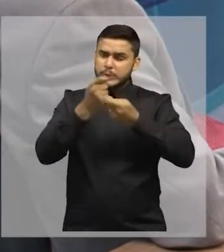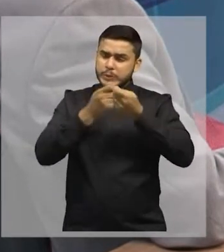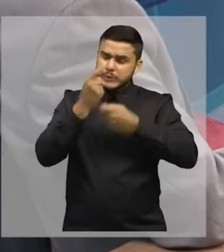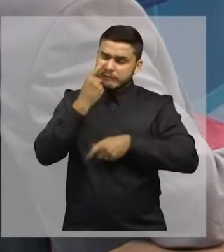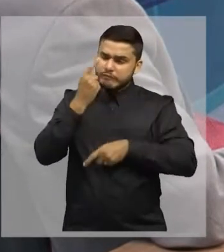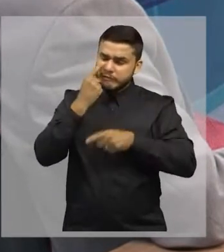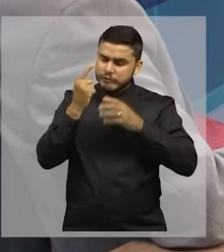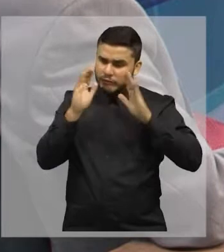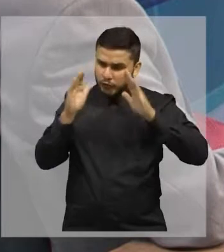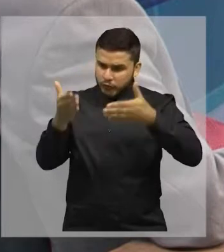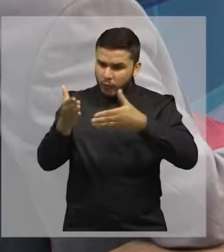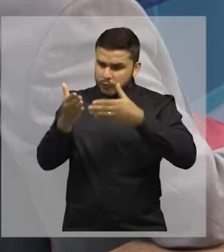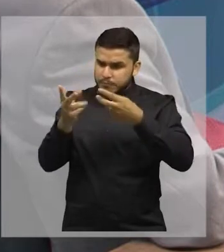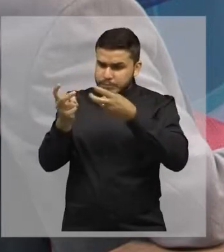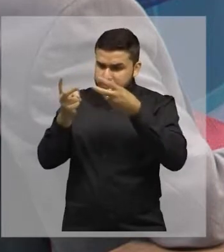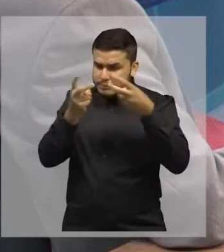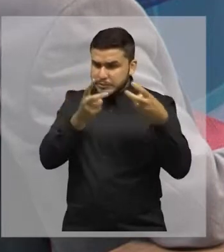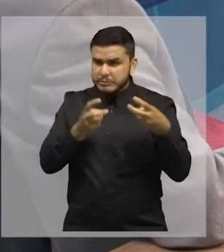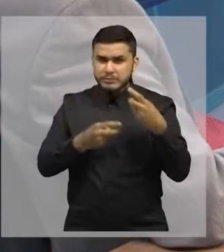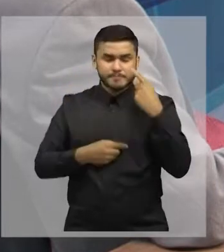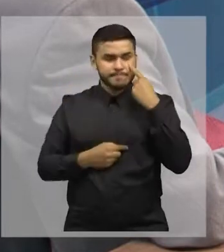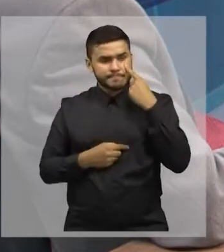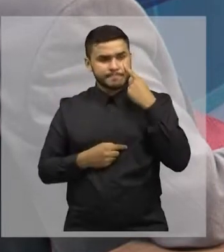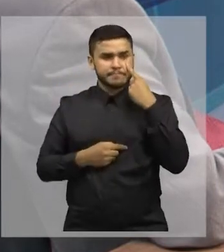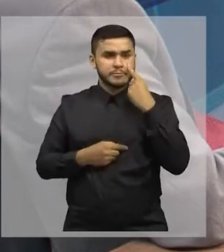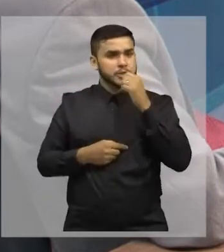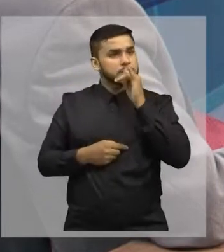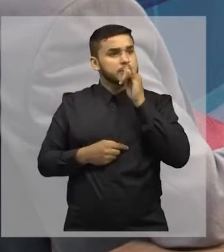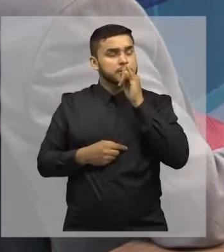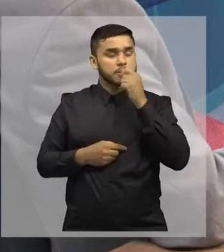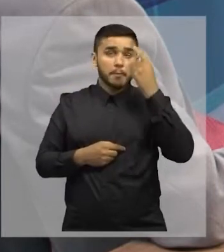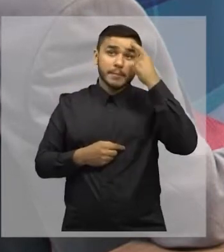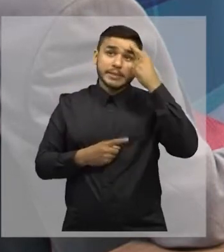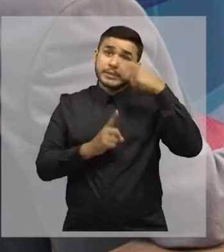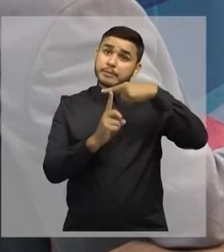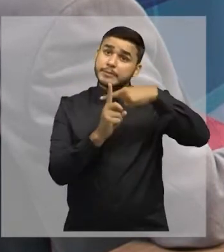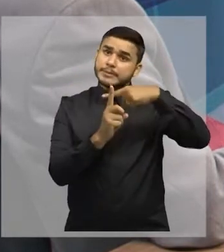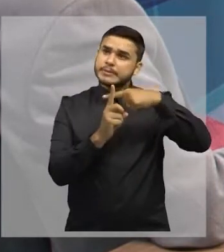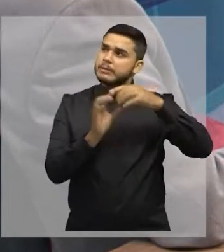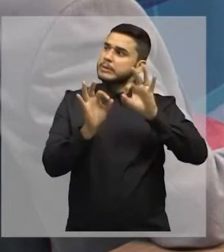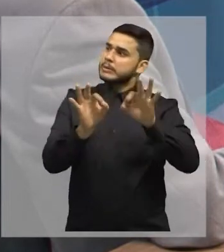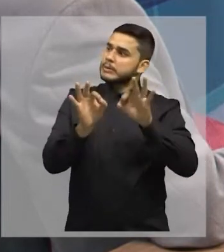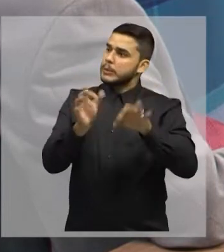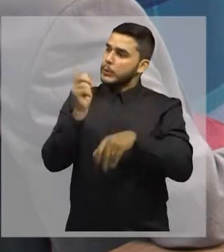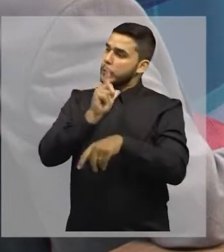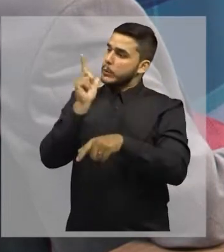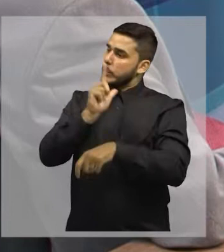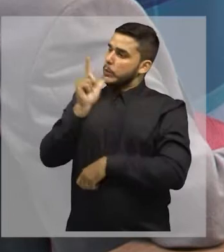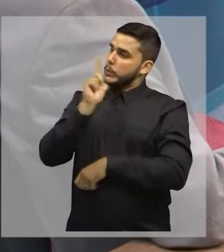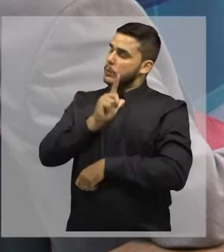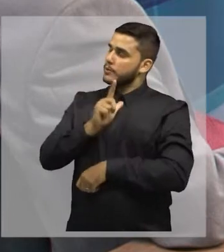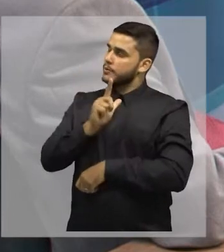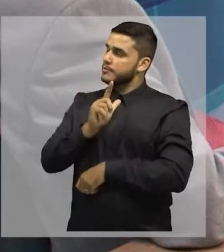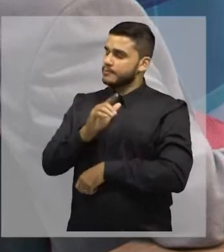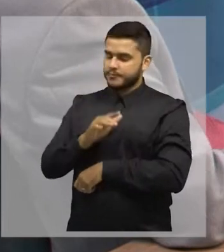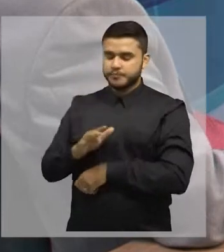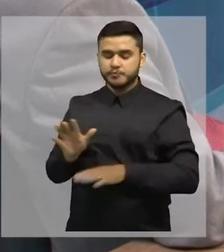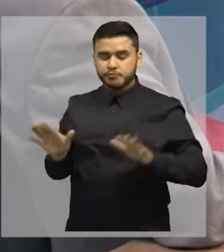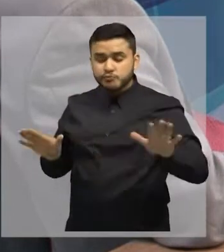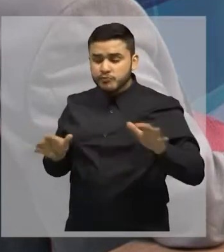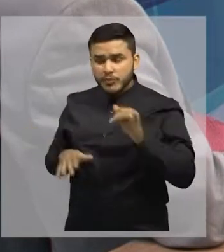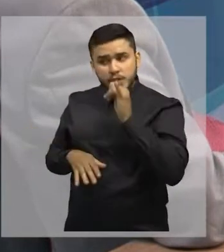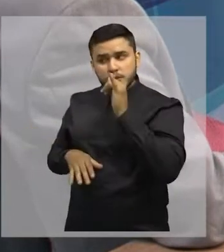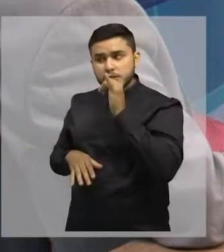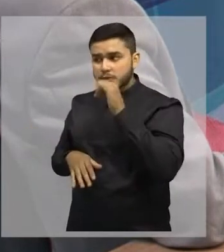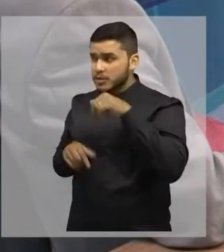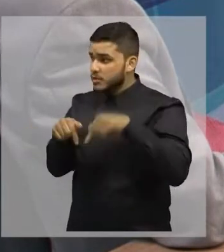perspectivas futuras, né, com um certo otimismo. Bom, se a gente olhar hoje uma economia globalizada, que você não